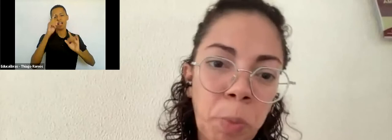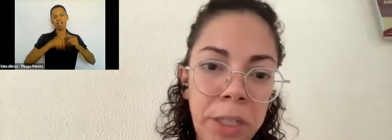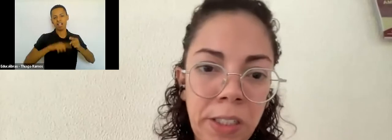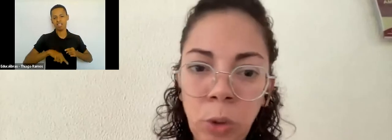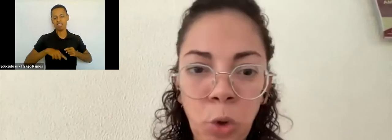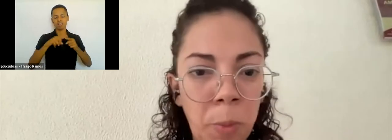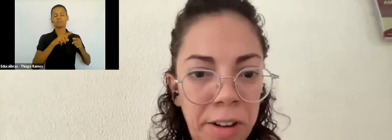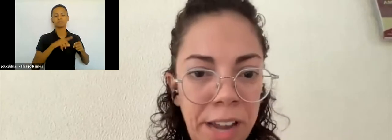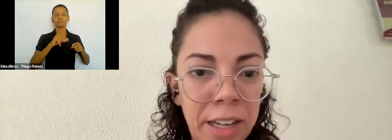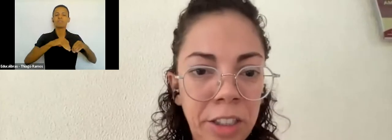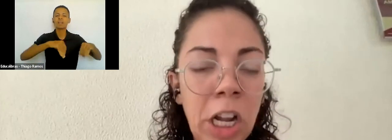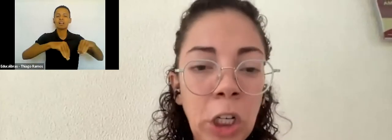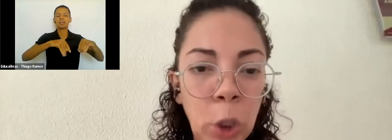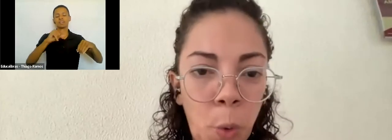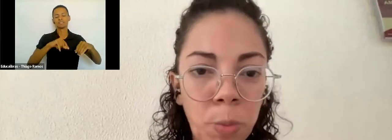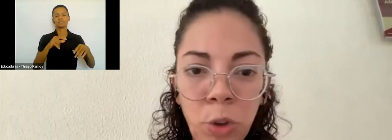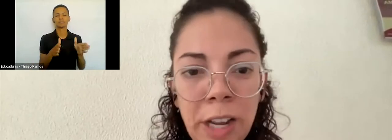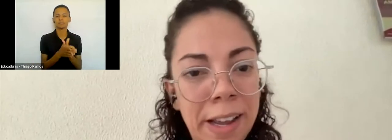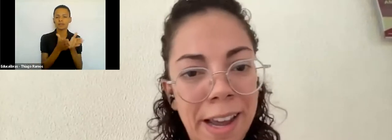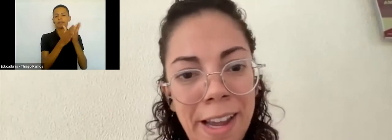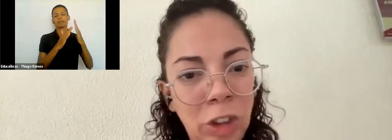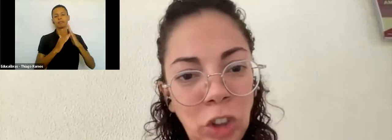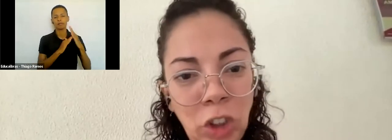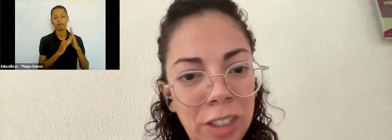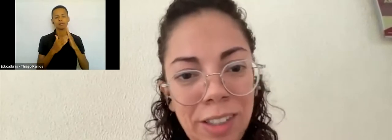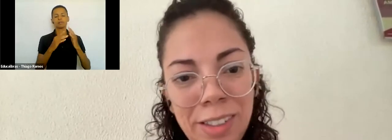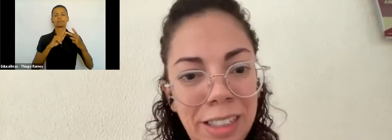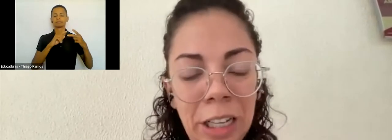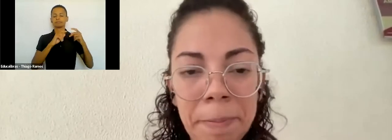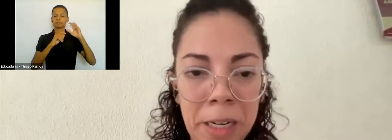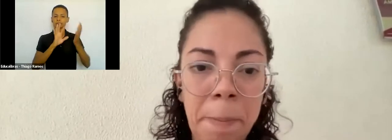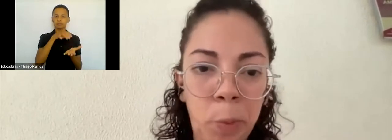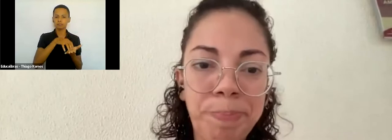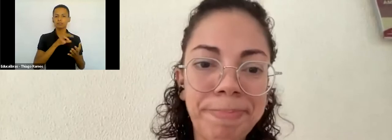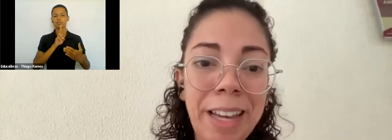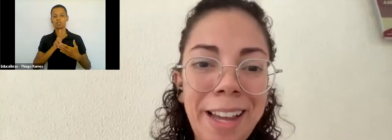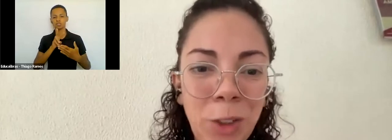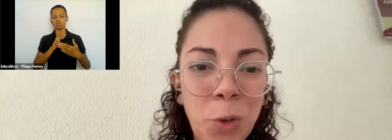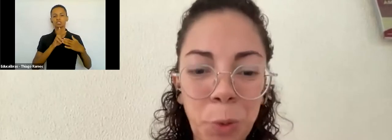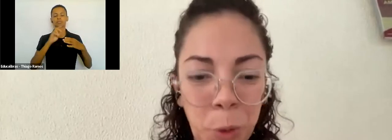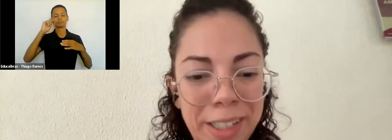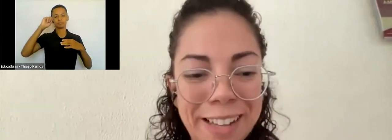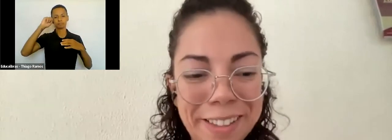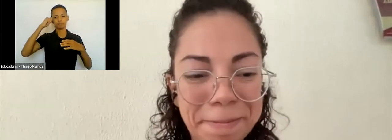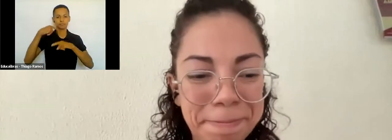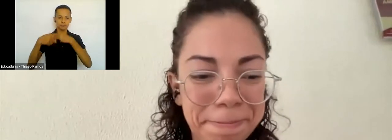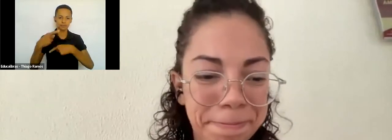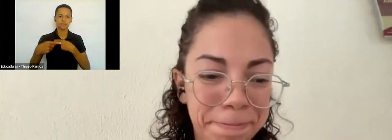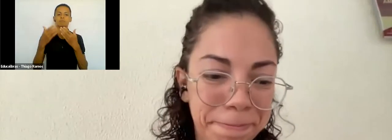historicamente empobrecidos, como favelas, quilombos, indígenas e campo. É isso, muito